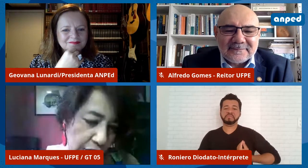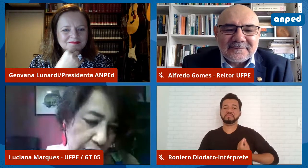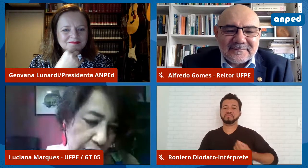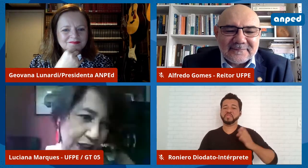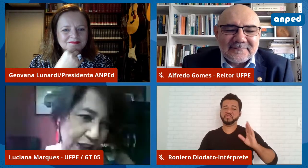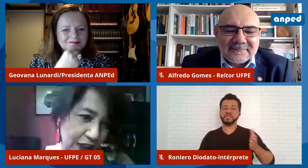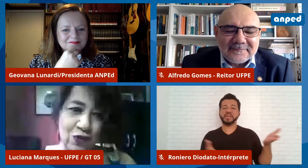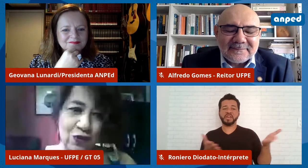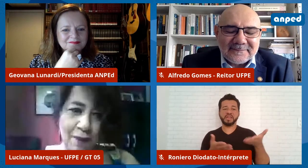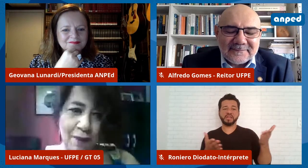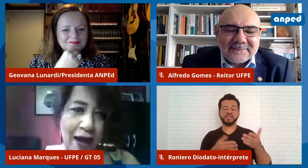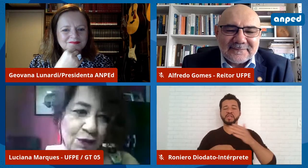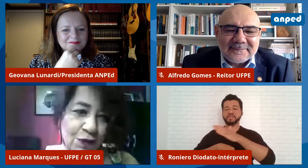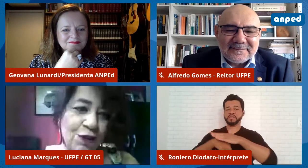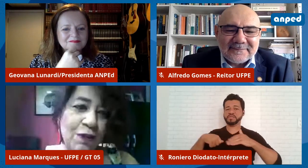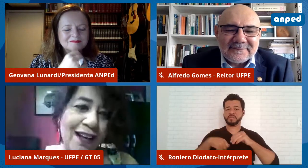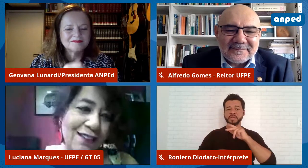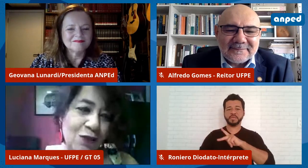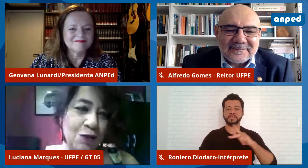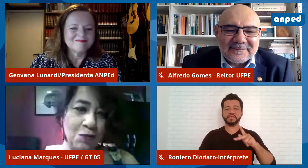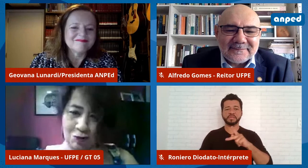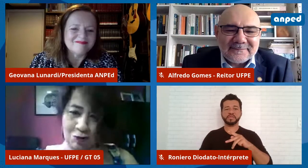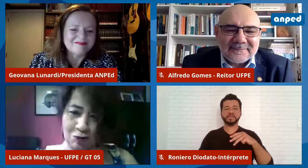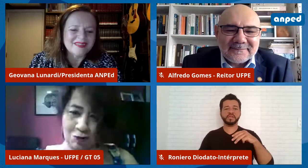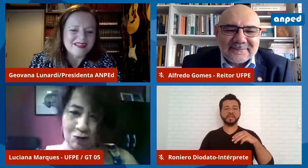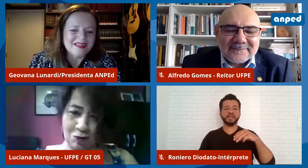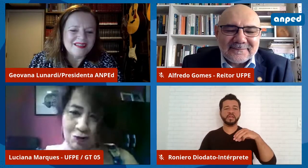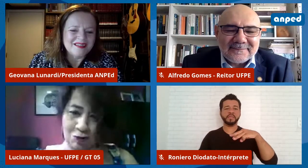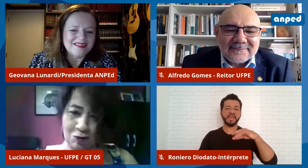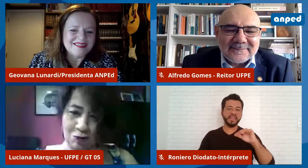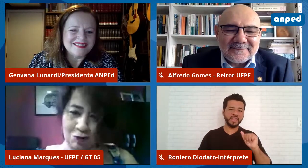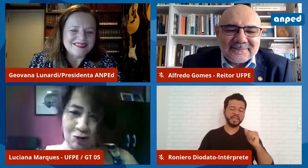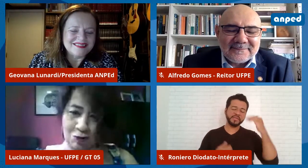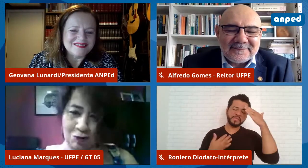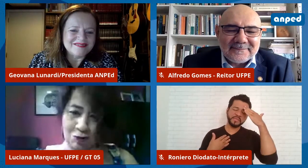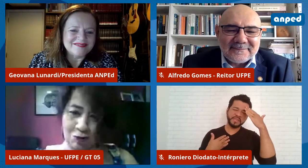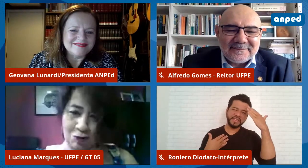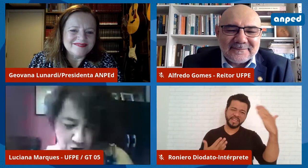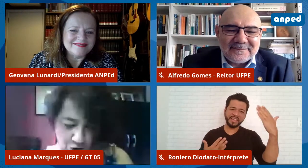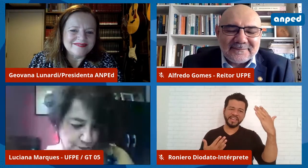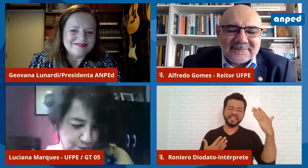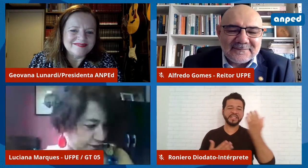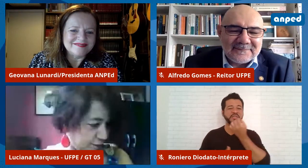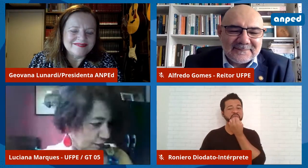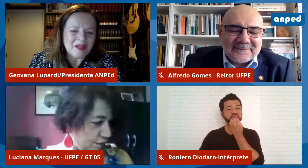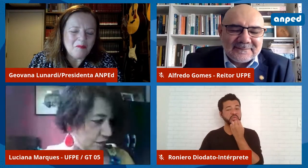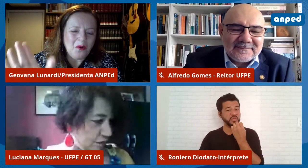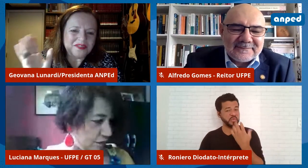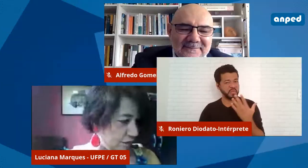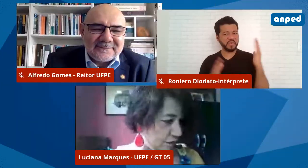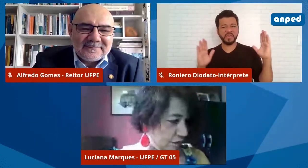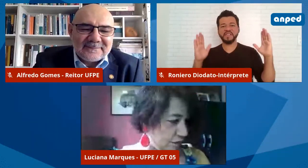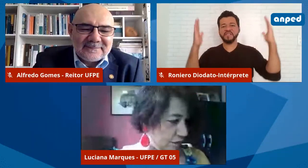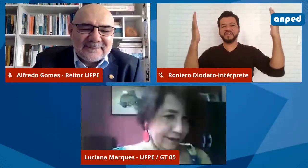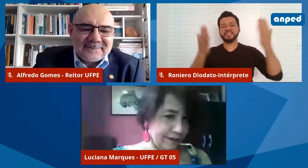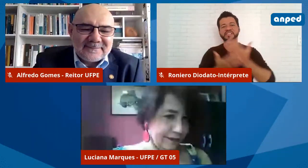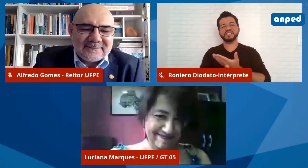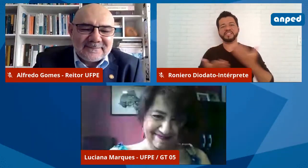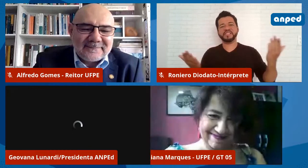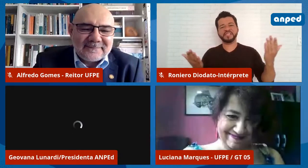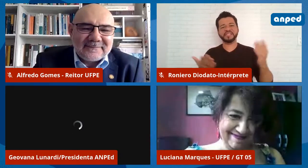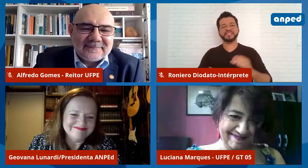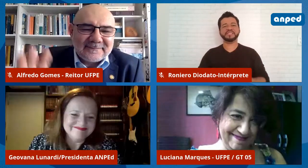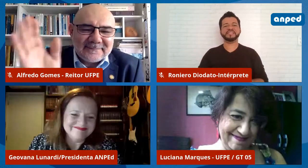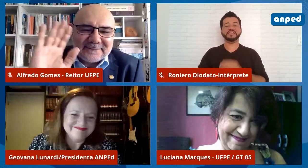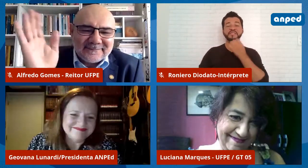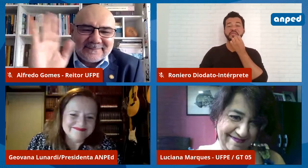agora assume a coordenação do trabalho. Muito obrigada a todo mundo. E um excelente intercâmbio para nós. Bom trabalho.